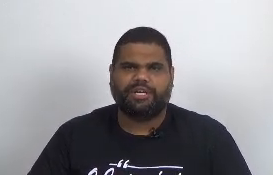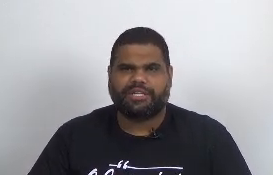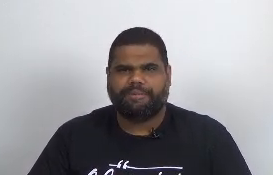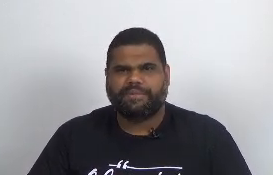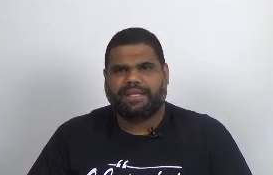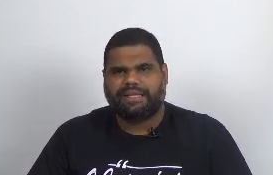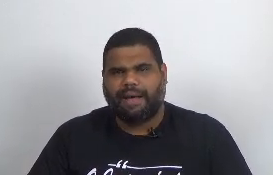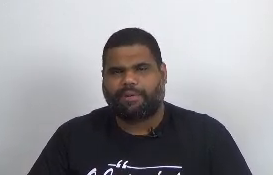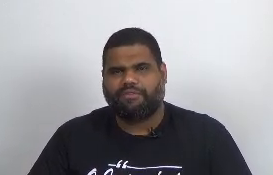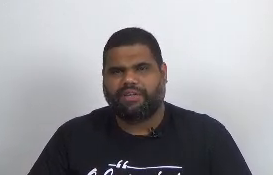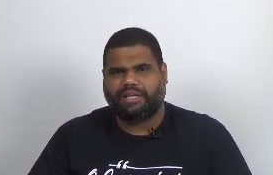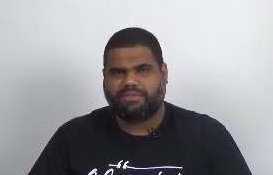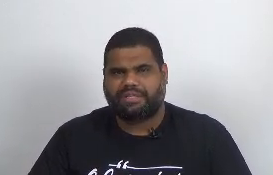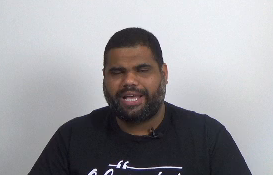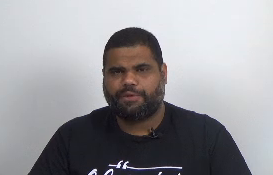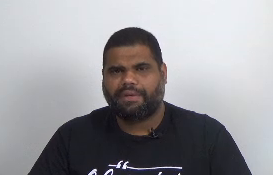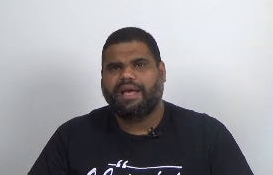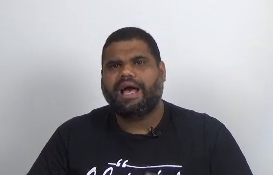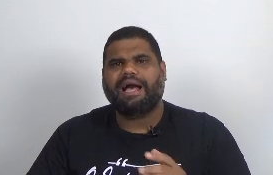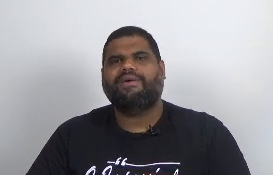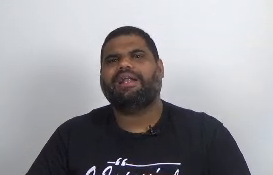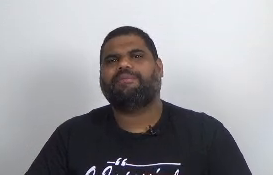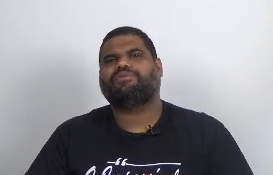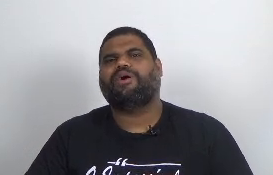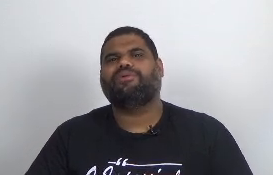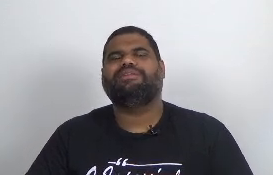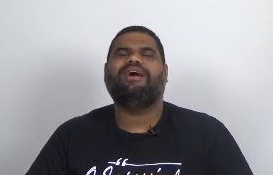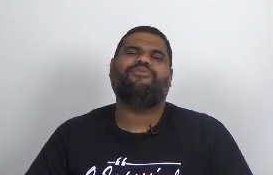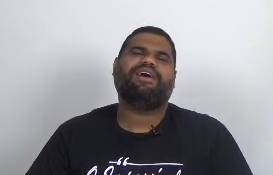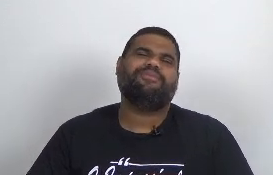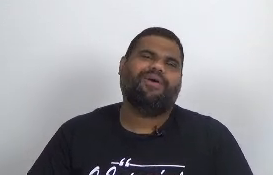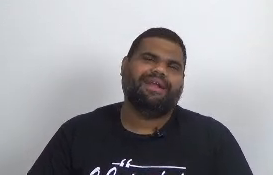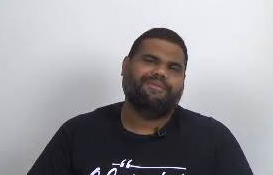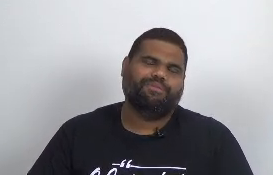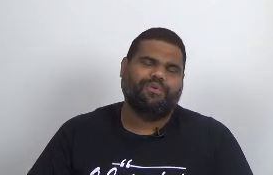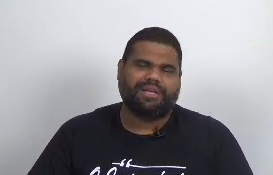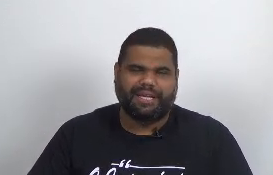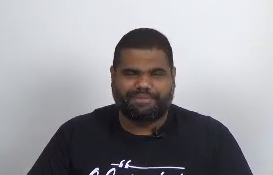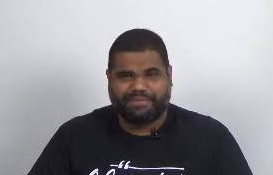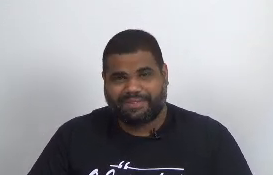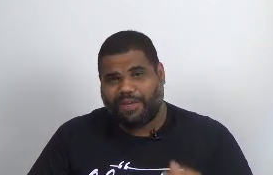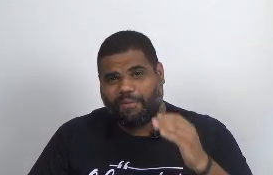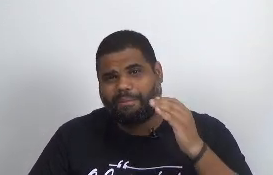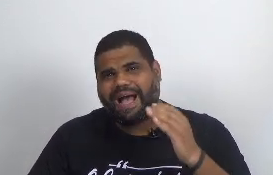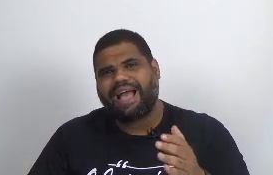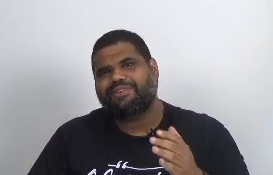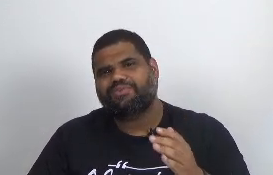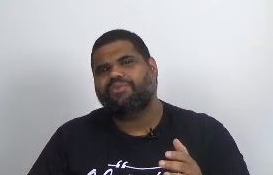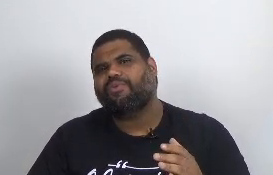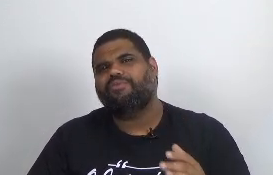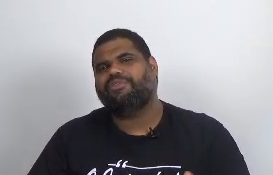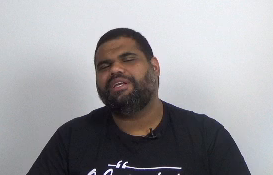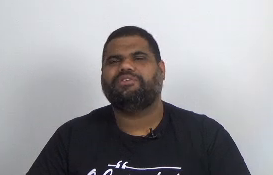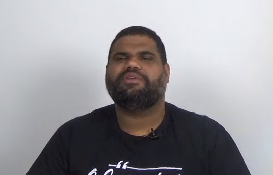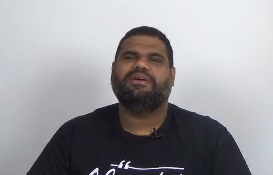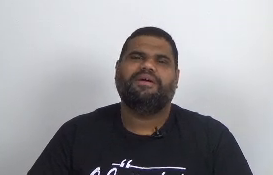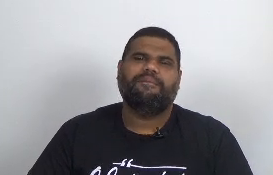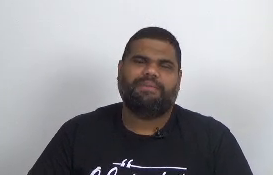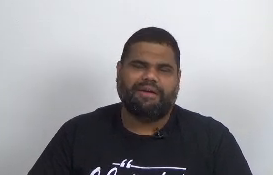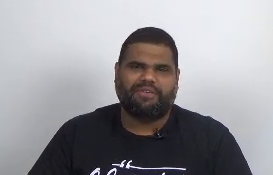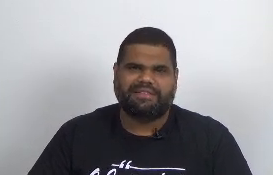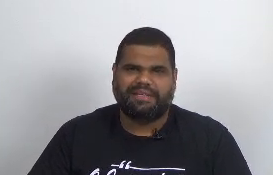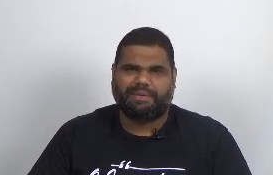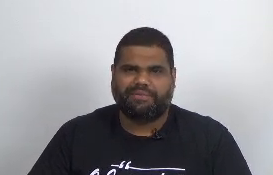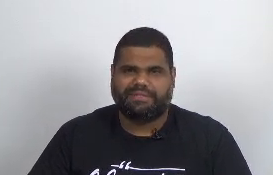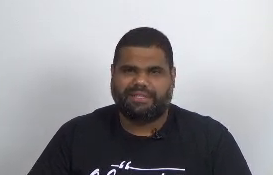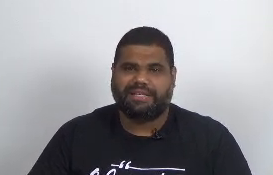a resposta na provinha do SESP. Agora, pessoal, não vá embora. Por quê? Tenho mais um convite